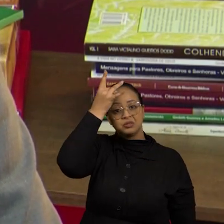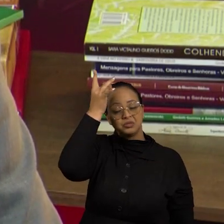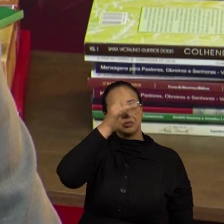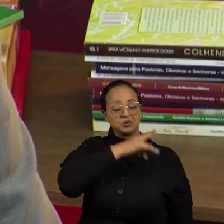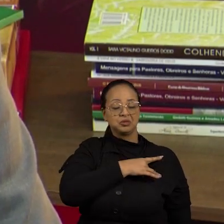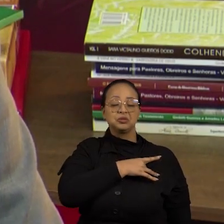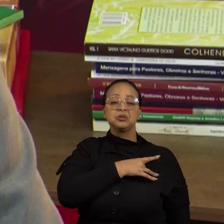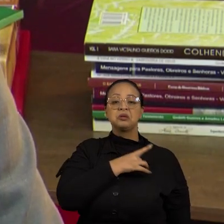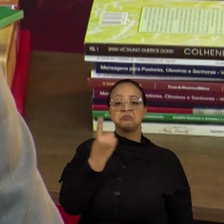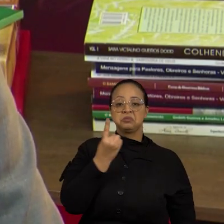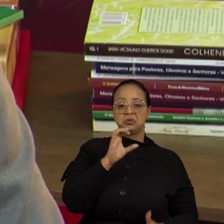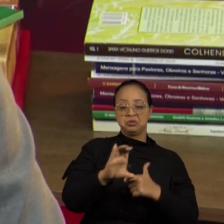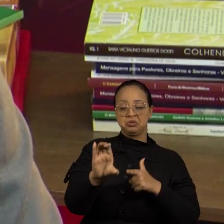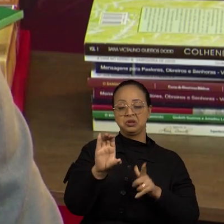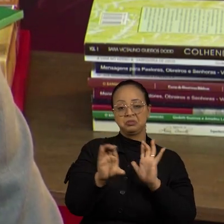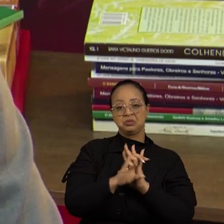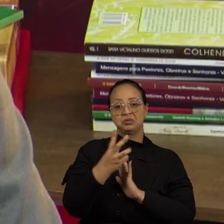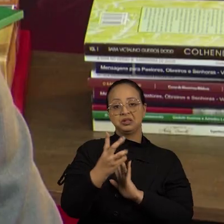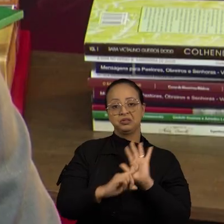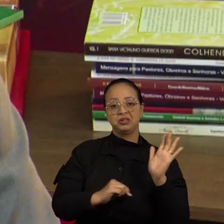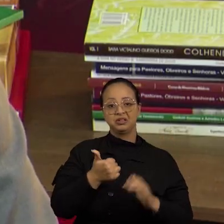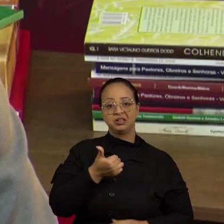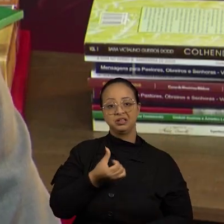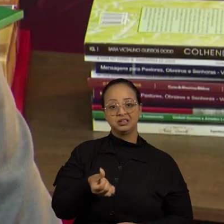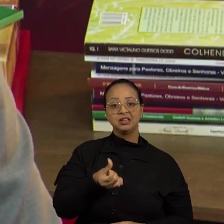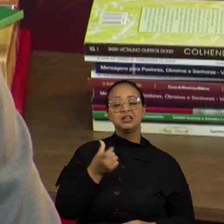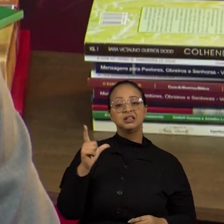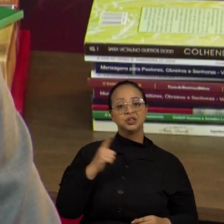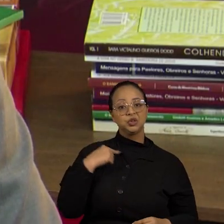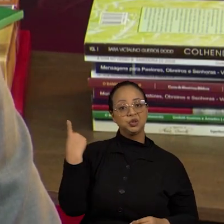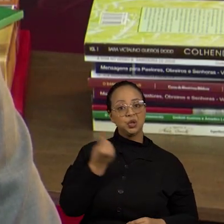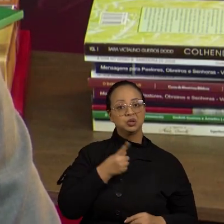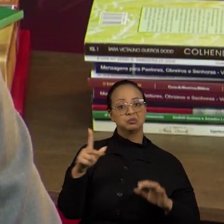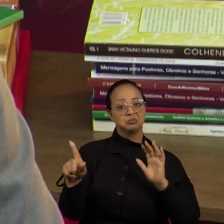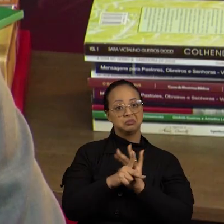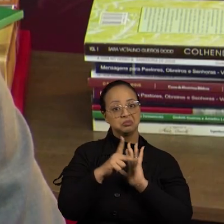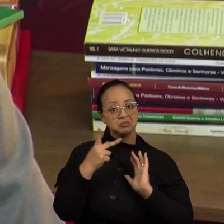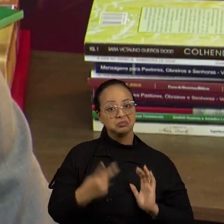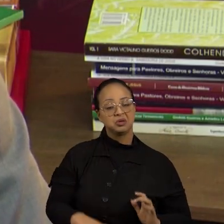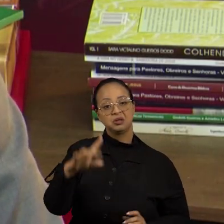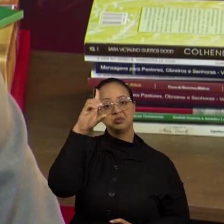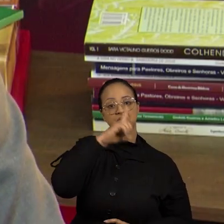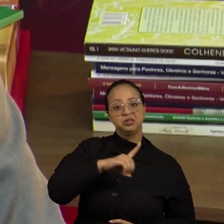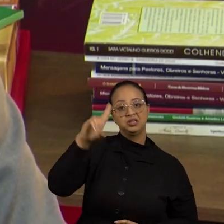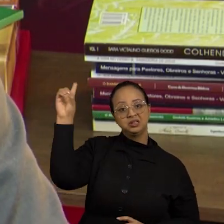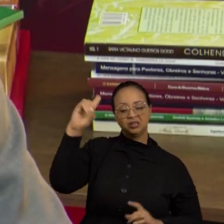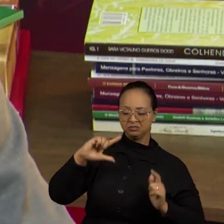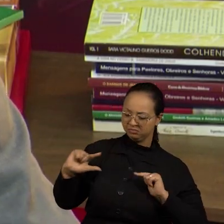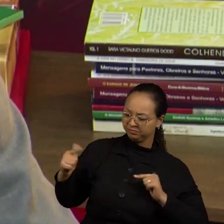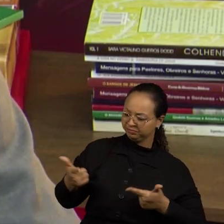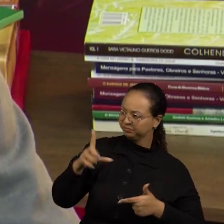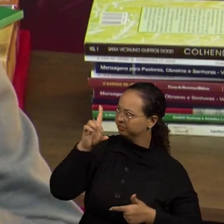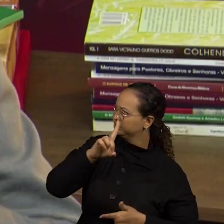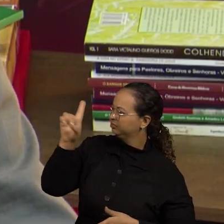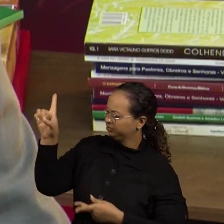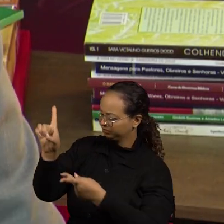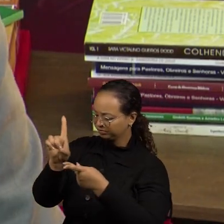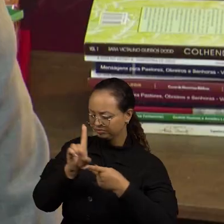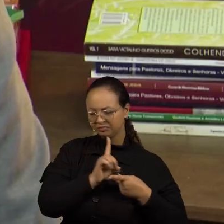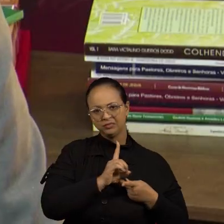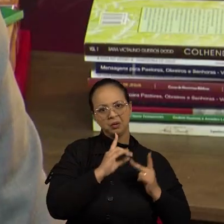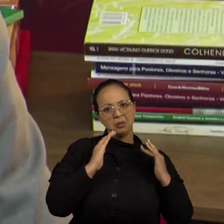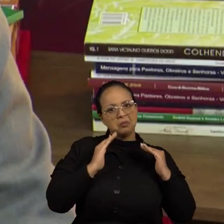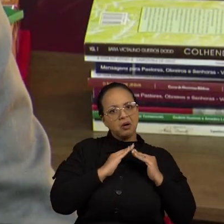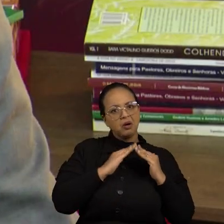Coríntios 3,16, né? Que nós somos templo de Deus, né? Nós somos onde o Espírito Santo ele habita em nós. Então, que